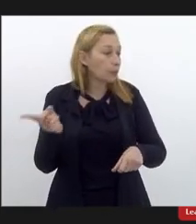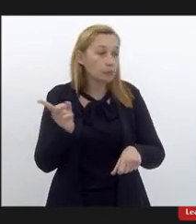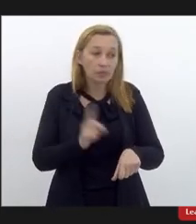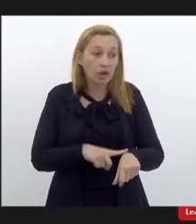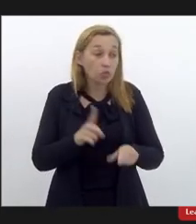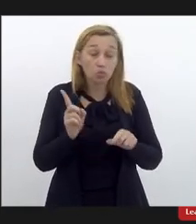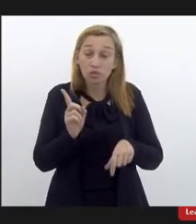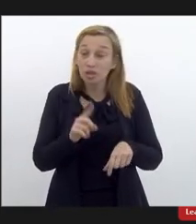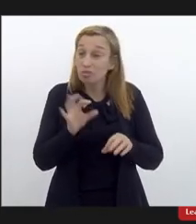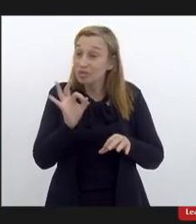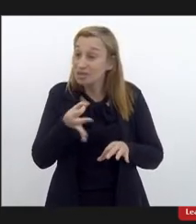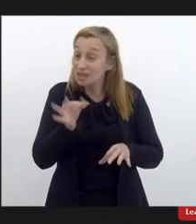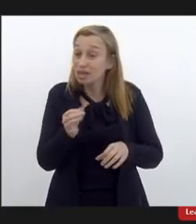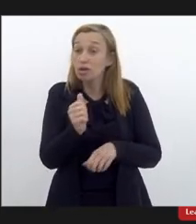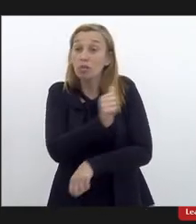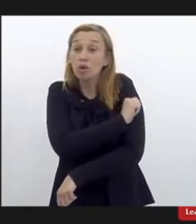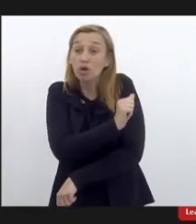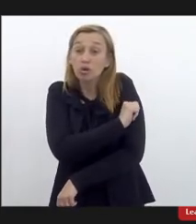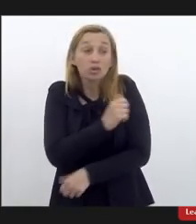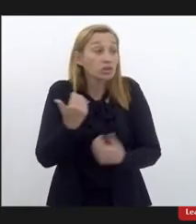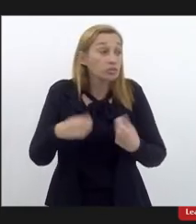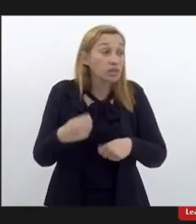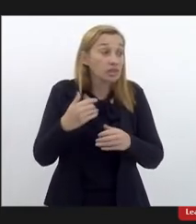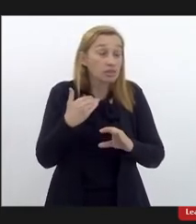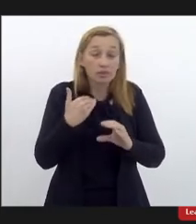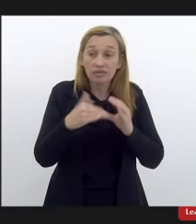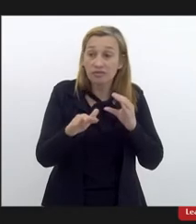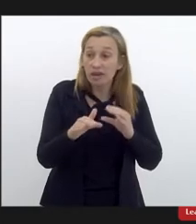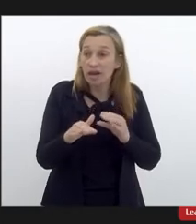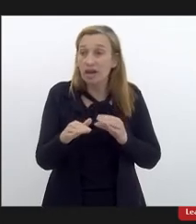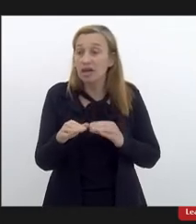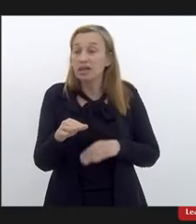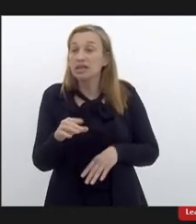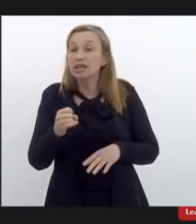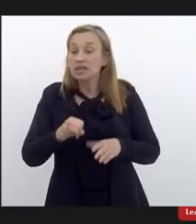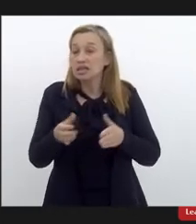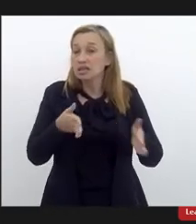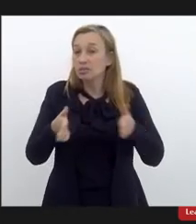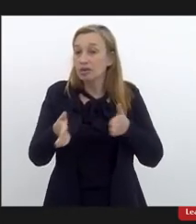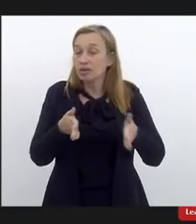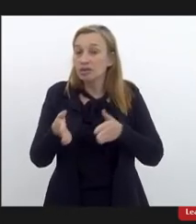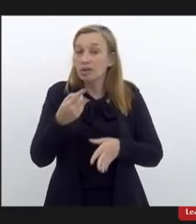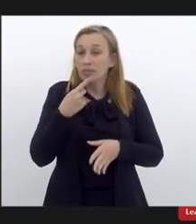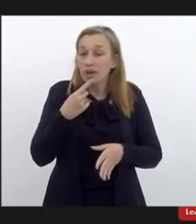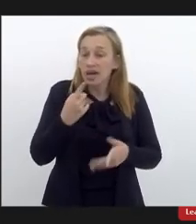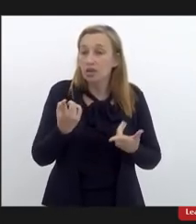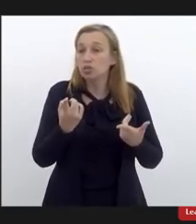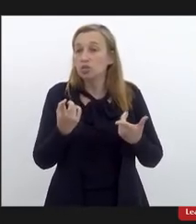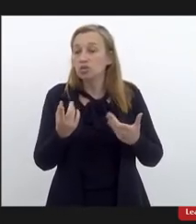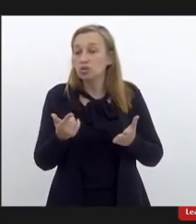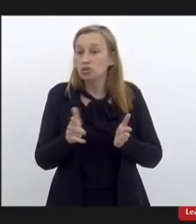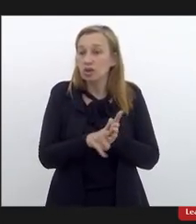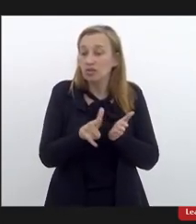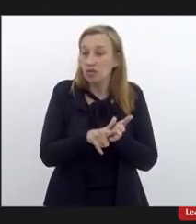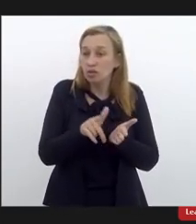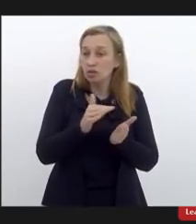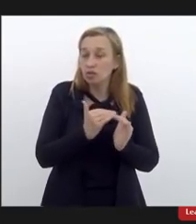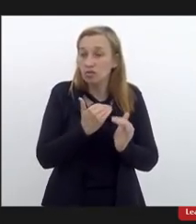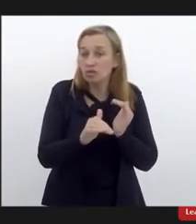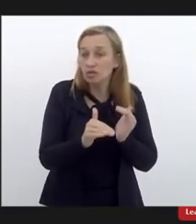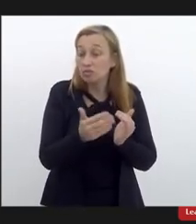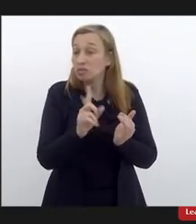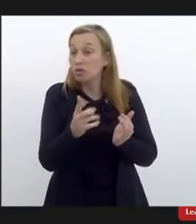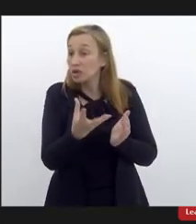para o aluno que está com alguma pendência para enviar, se esse período estiver próximo do envio da folha, ele fica sem